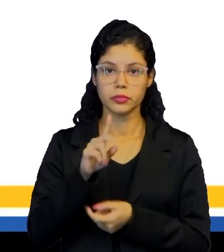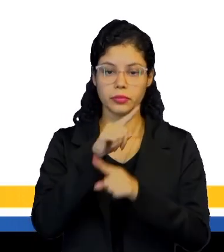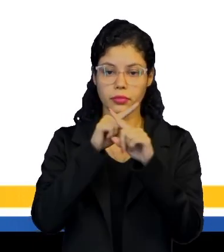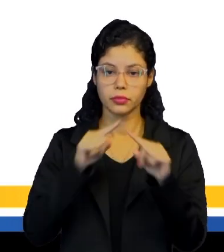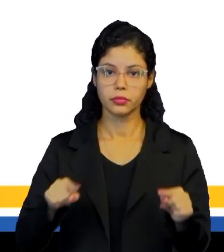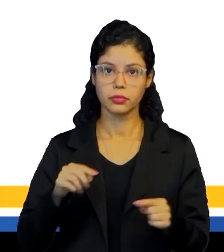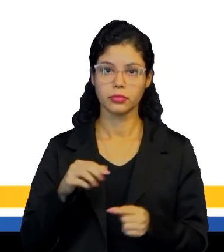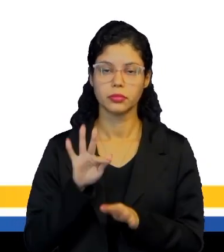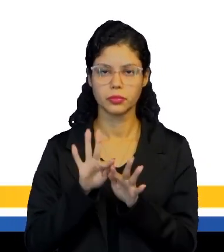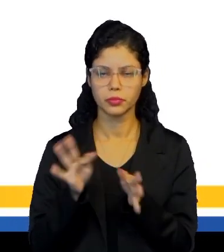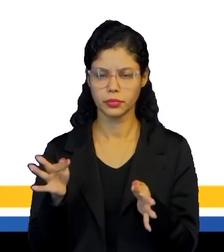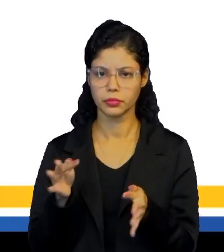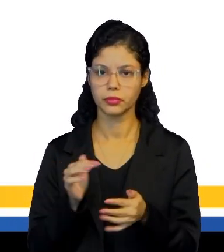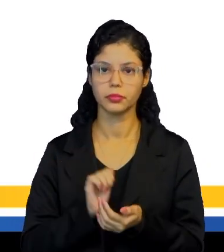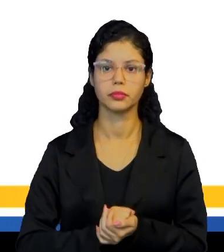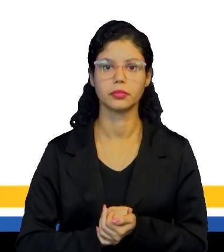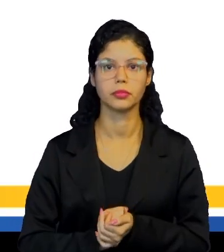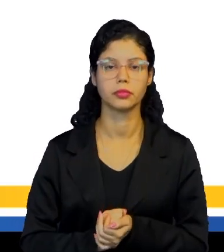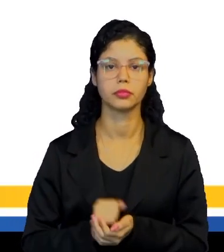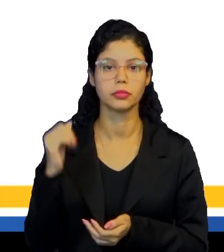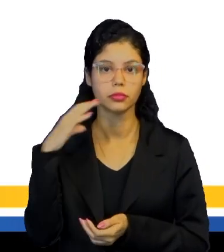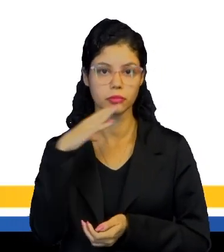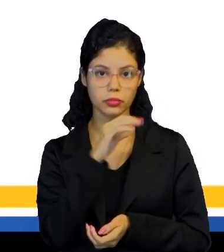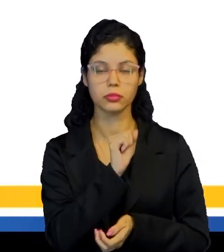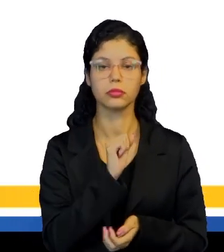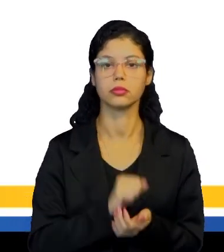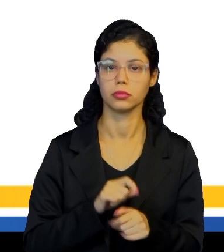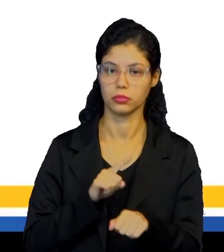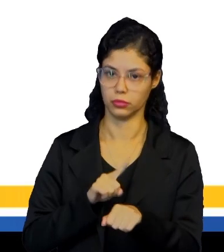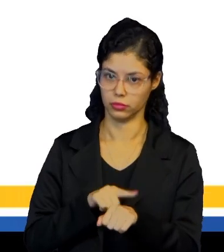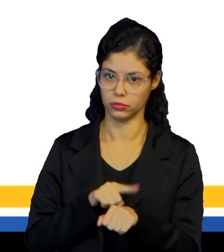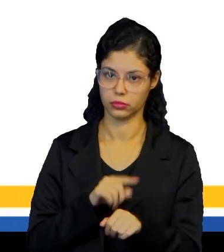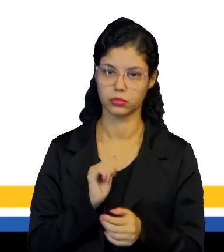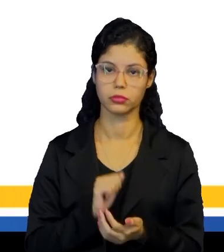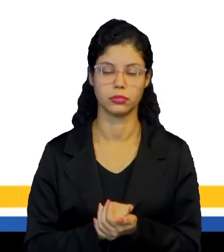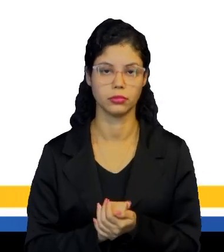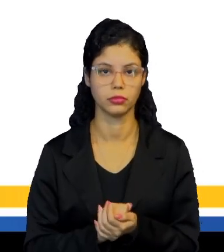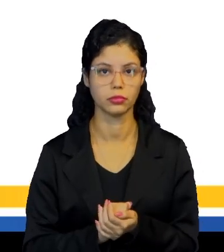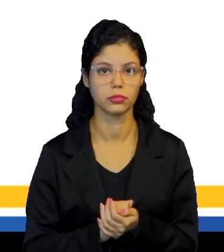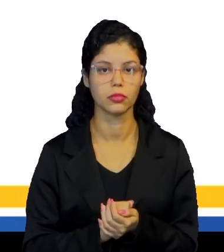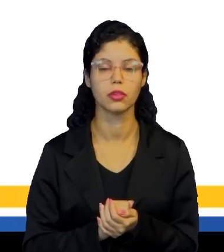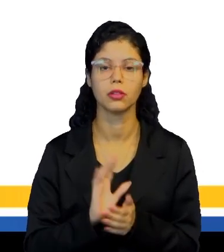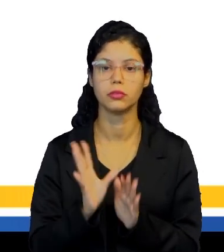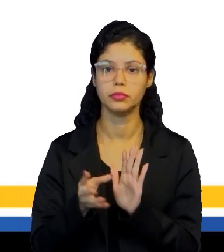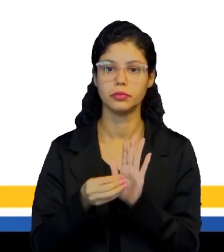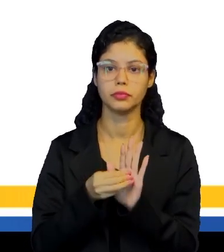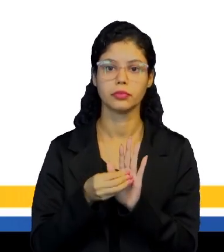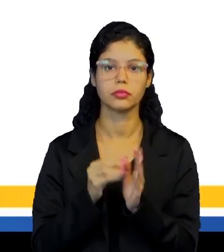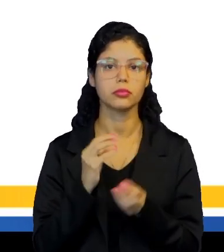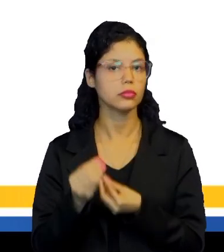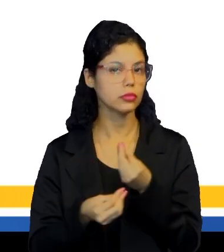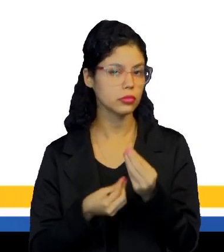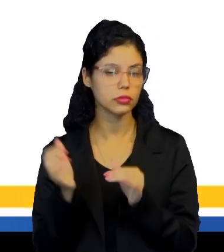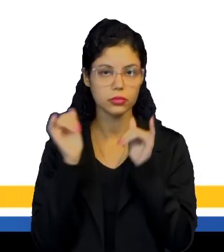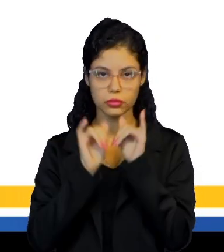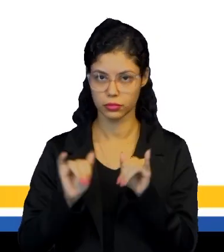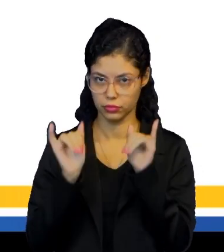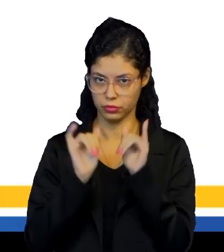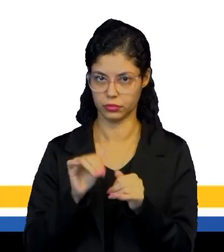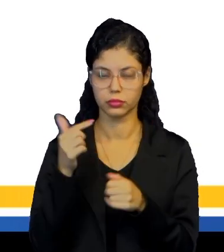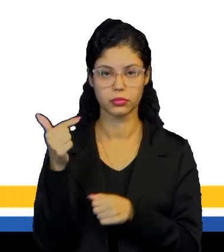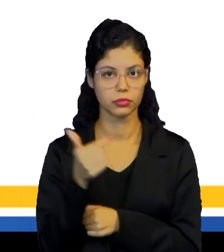regra de três simples tá velocidade e tempo vamos colocar aí como nós temos